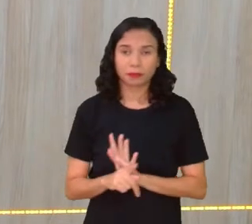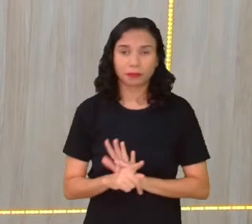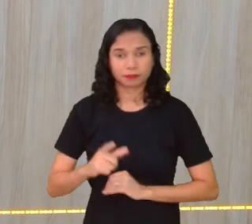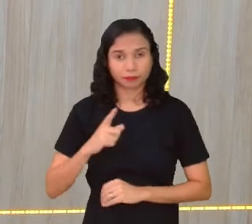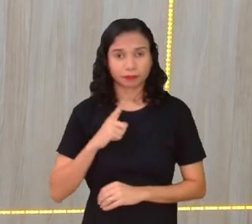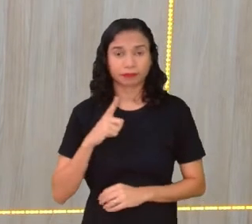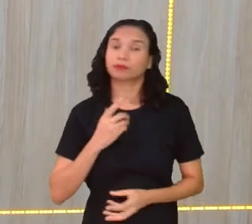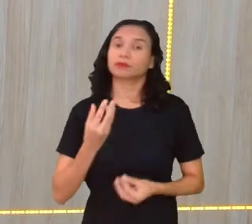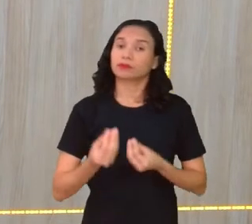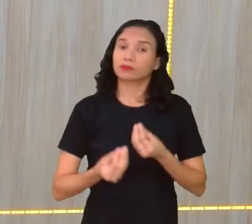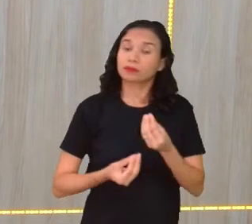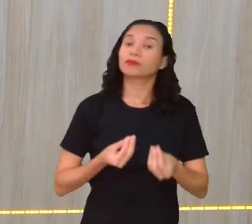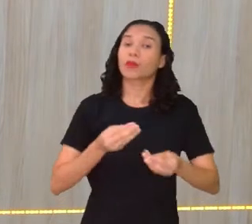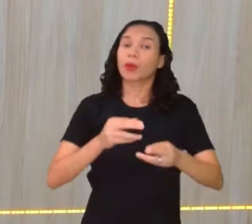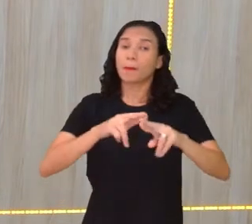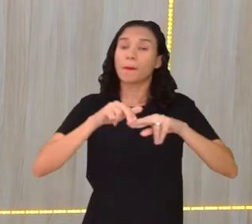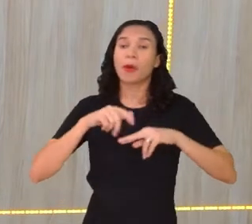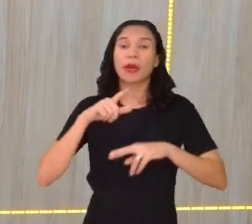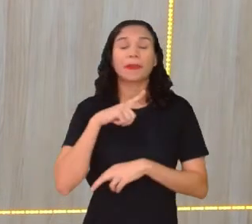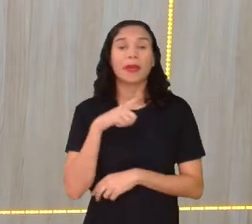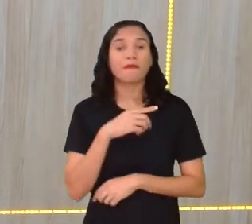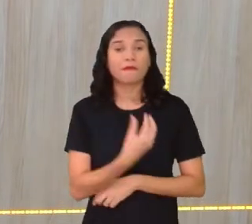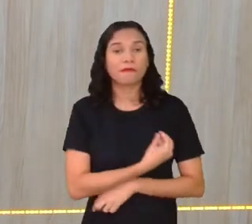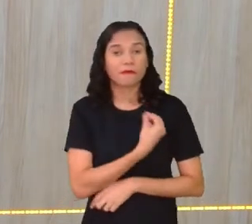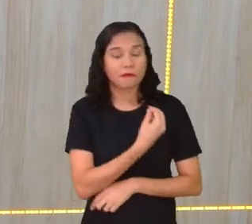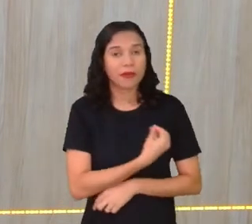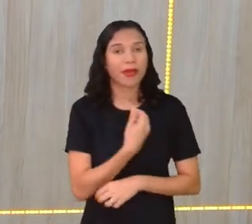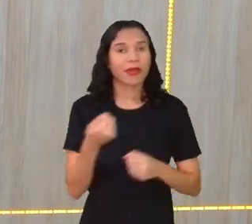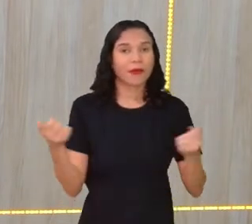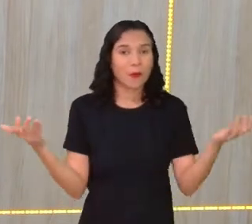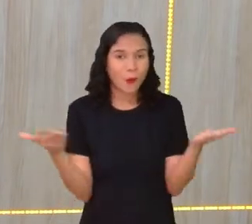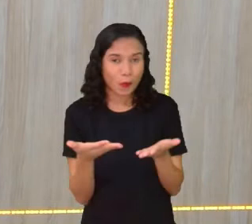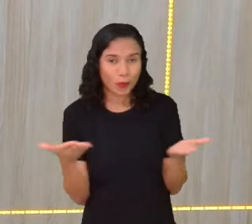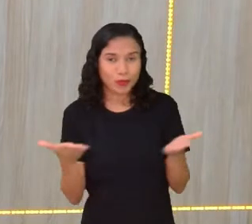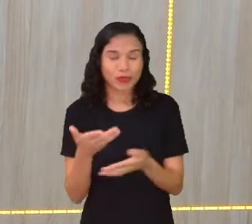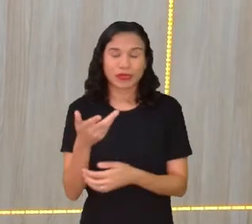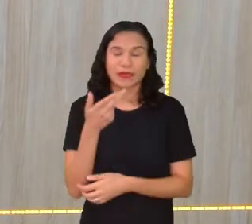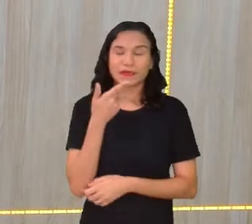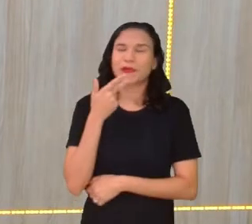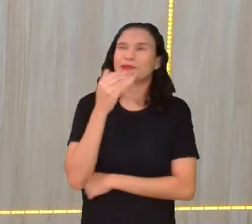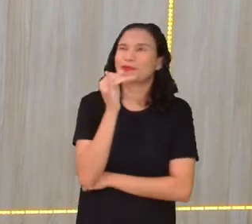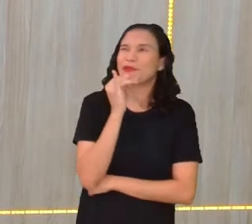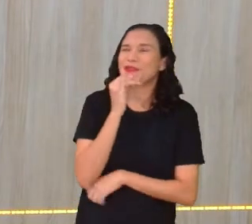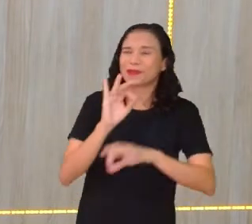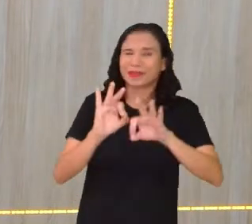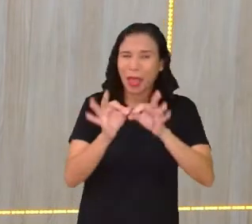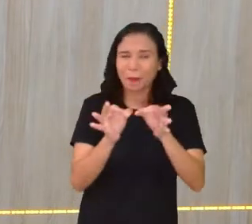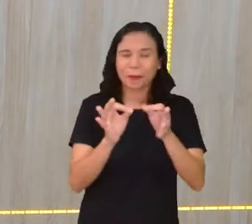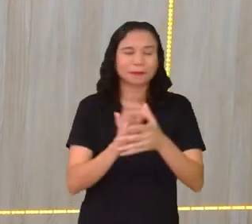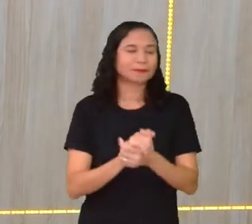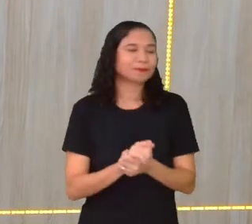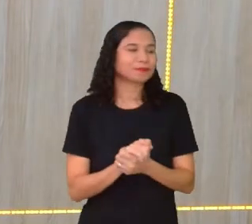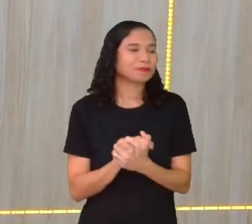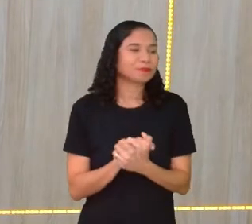preconceito. Existem, por exemplo, hoje, citando um exemplo bem simples, você vai